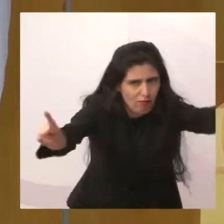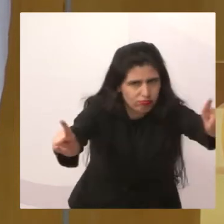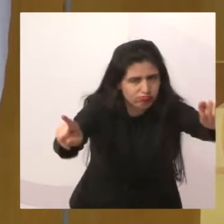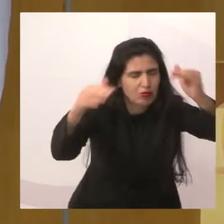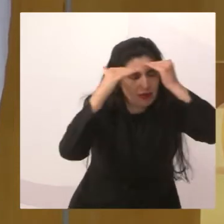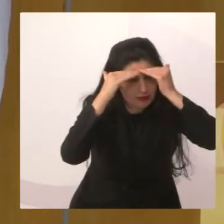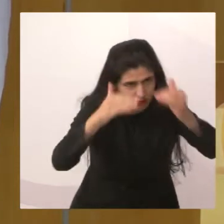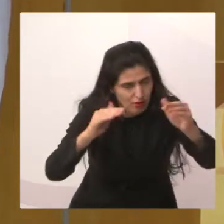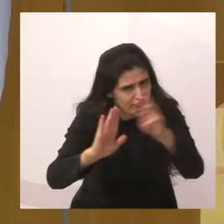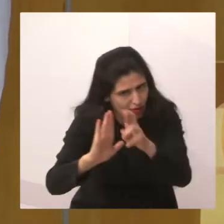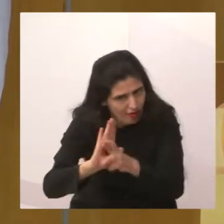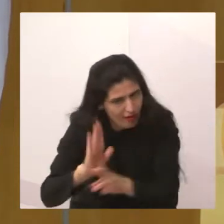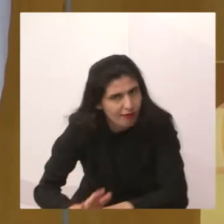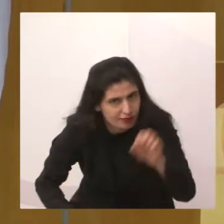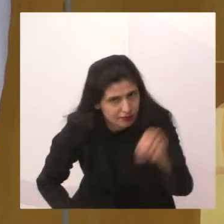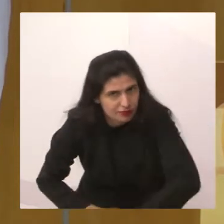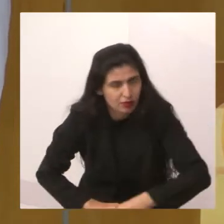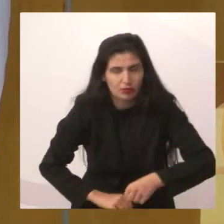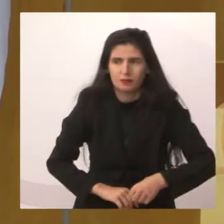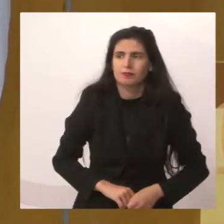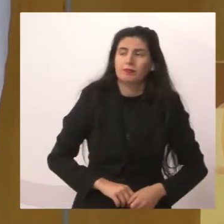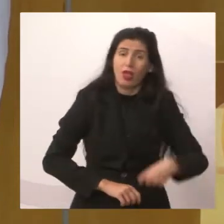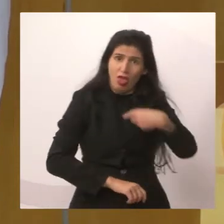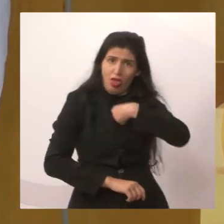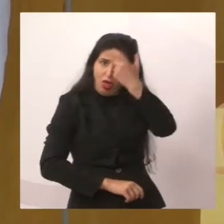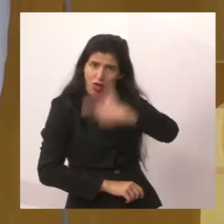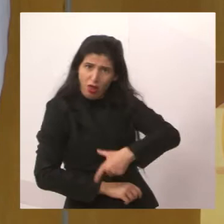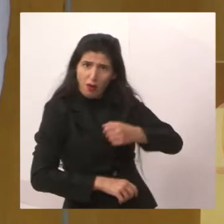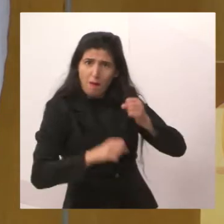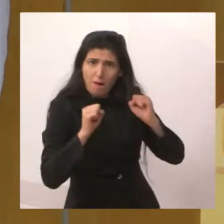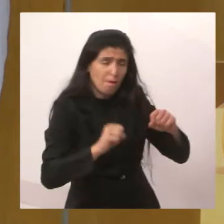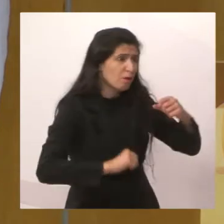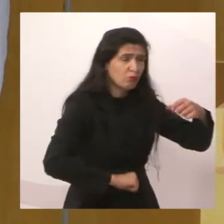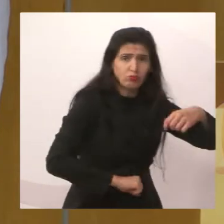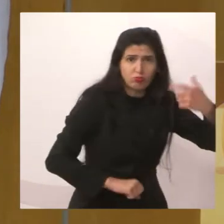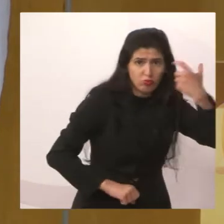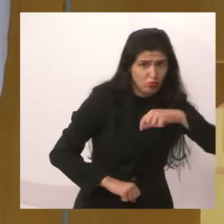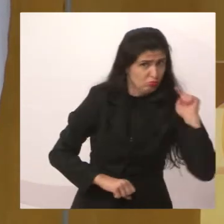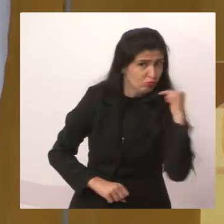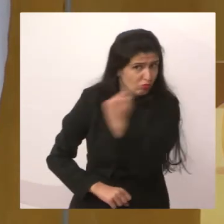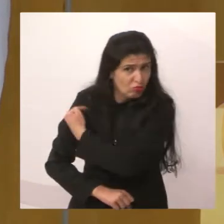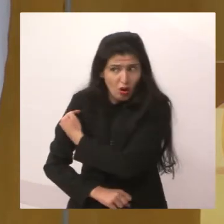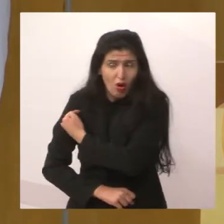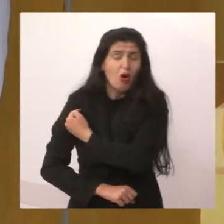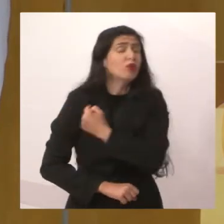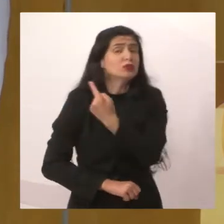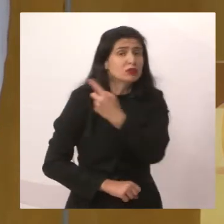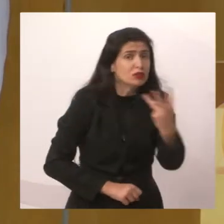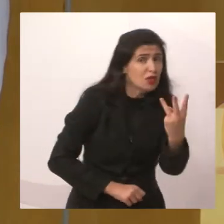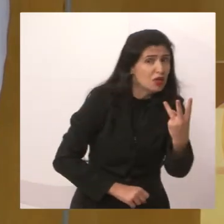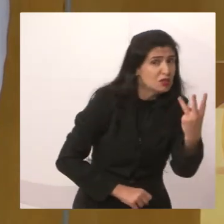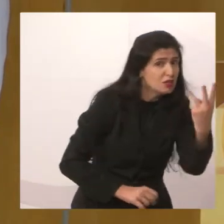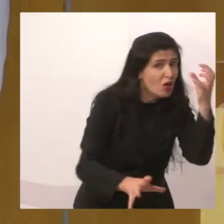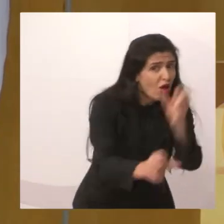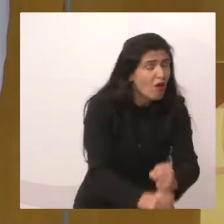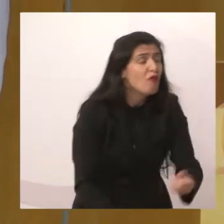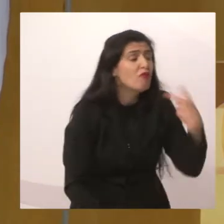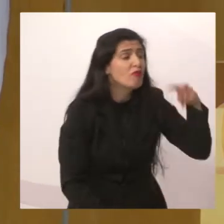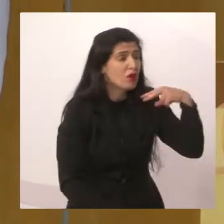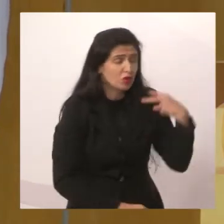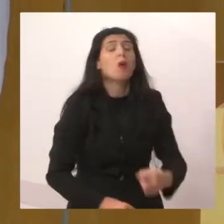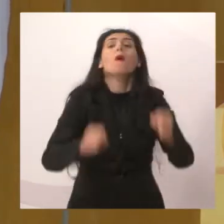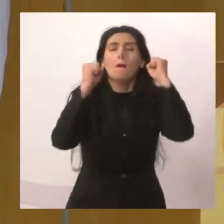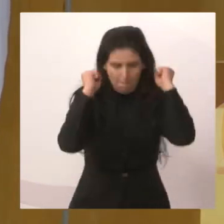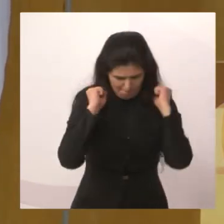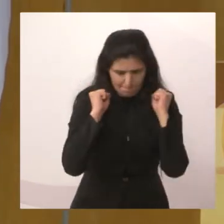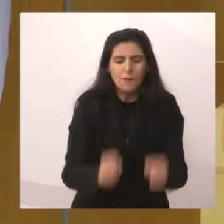do prefeito ninguém pode. Só eu, só você, vereadores. Somos nós 13 que temos que votar ou não